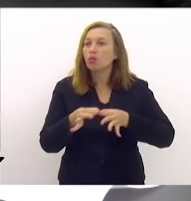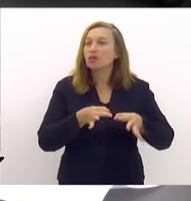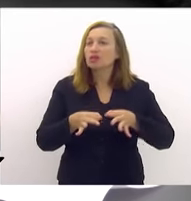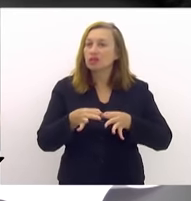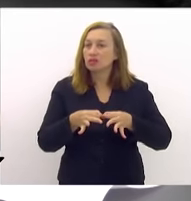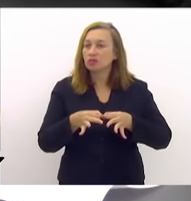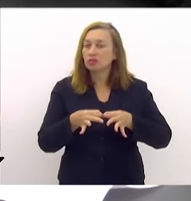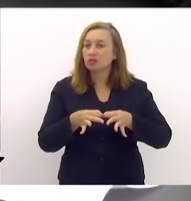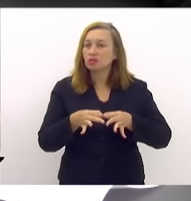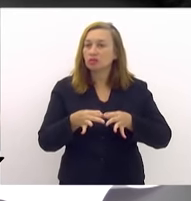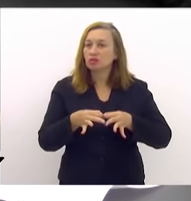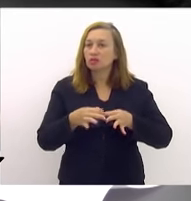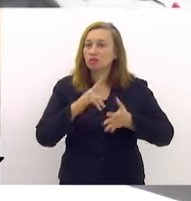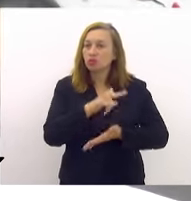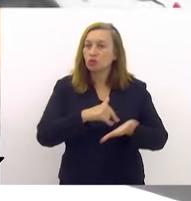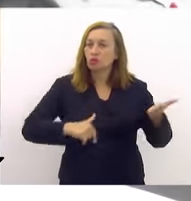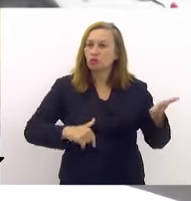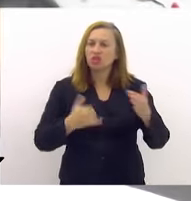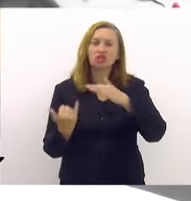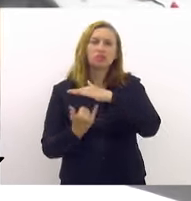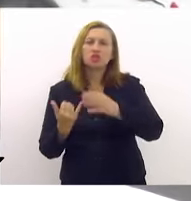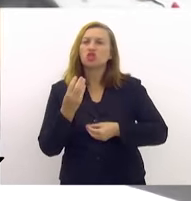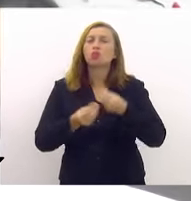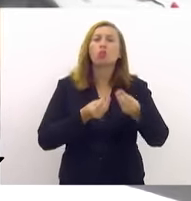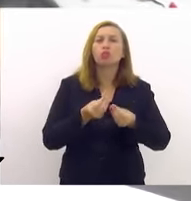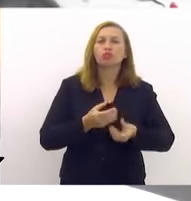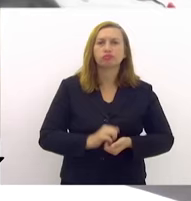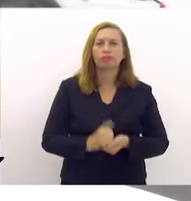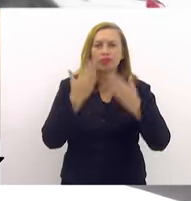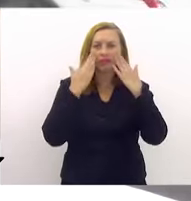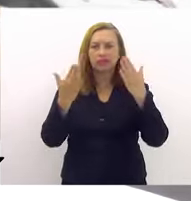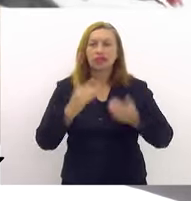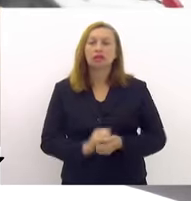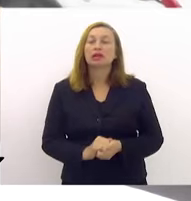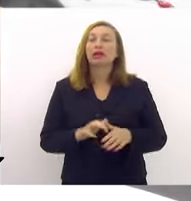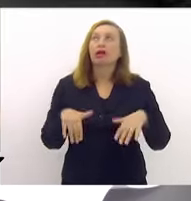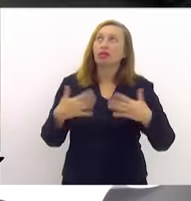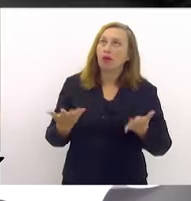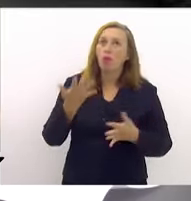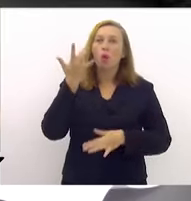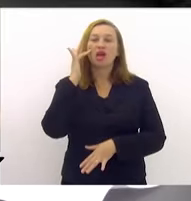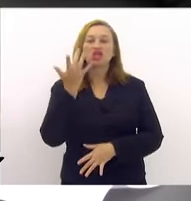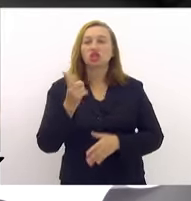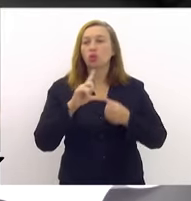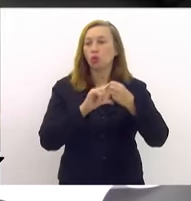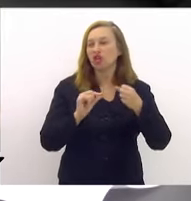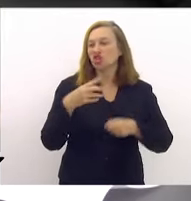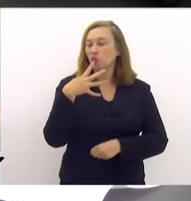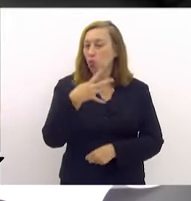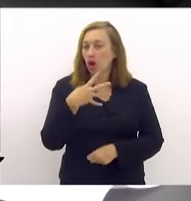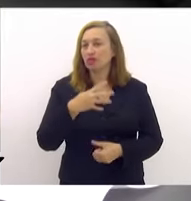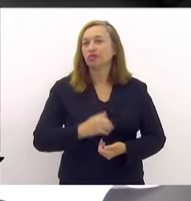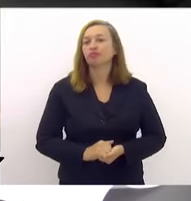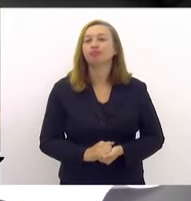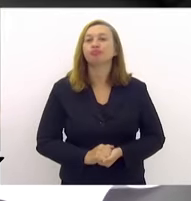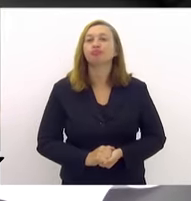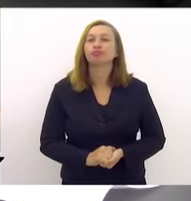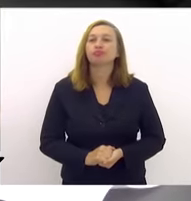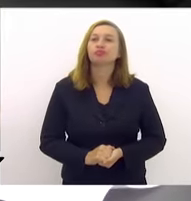as entidades de pesquisa, por exemplo, como é que iam apresentar? Então, eu achei que o artigo 4º